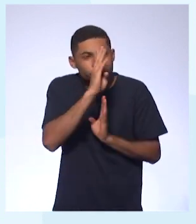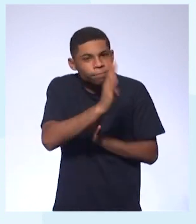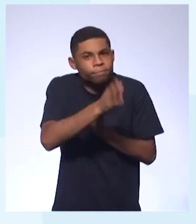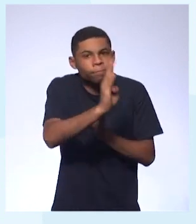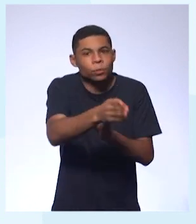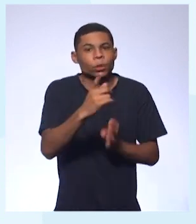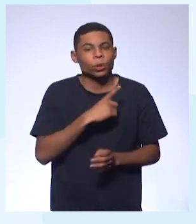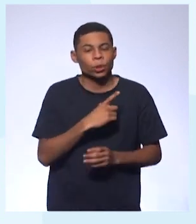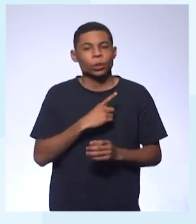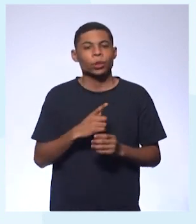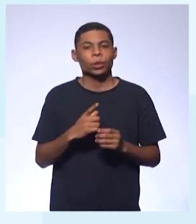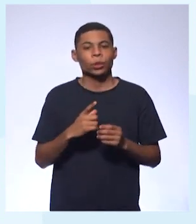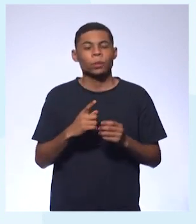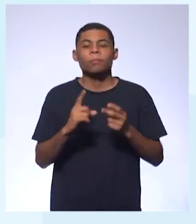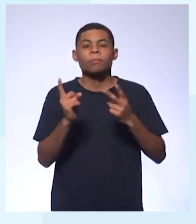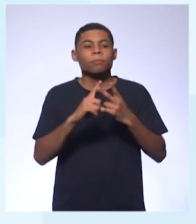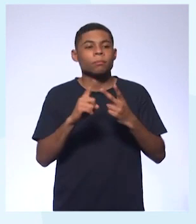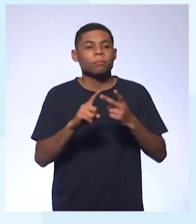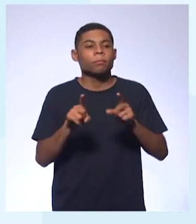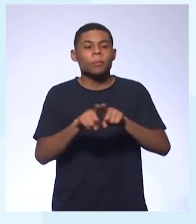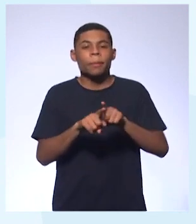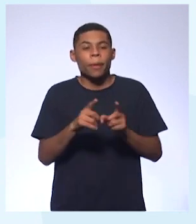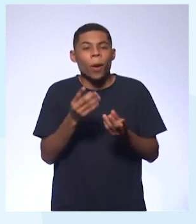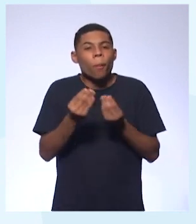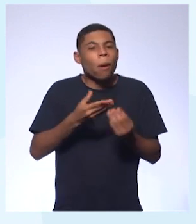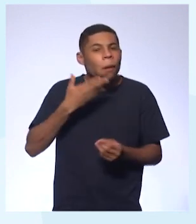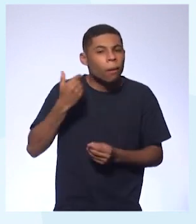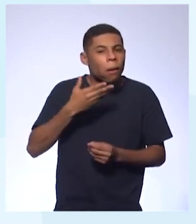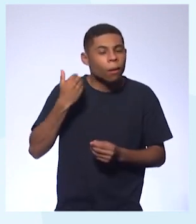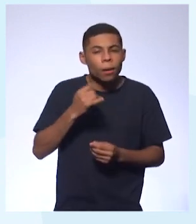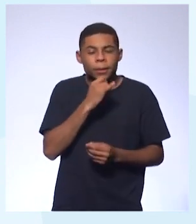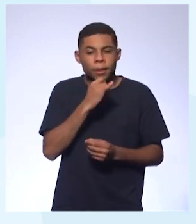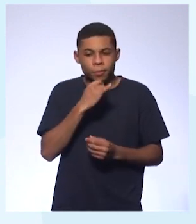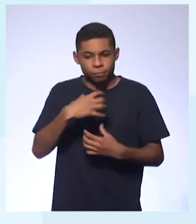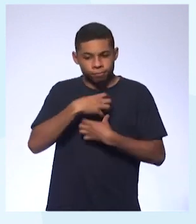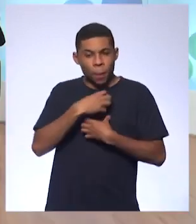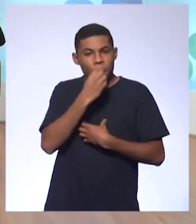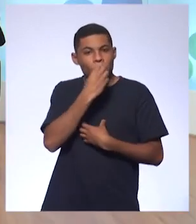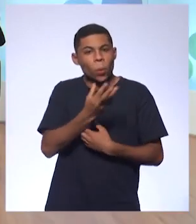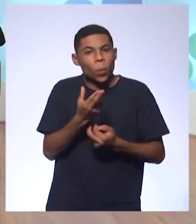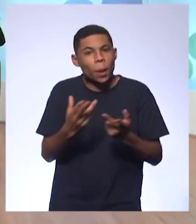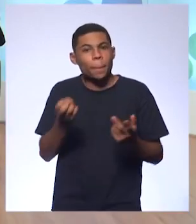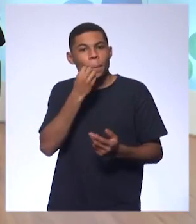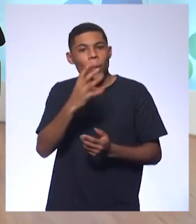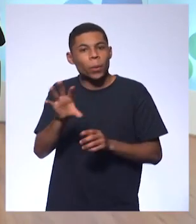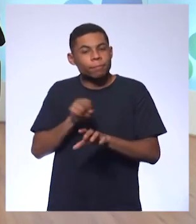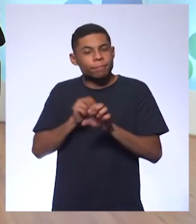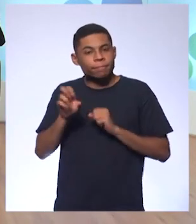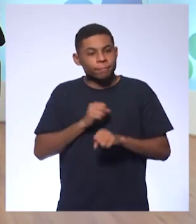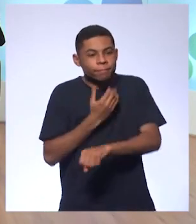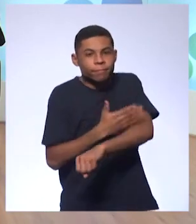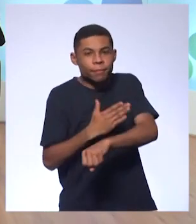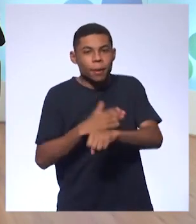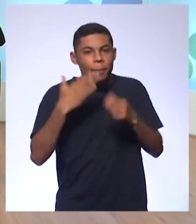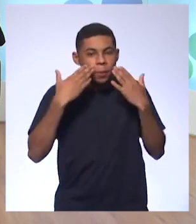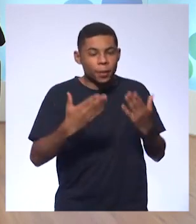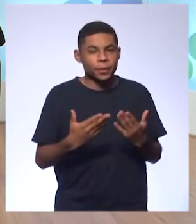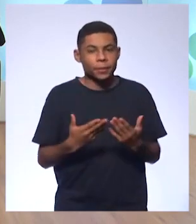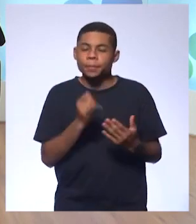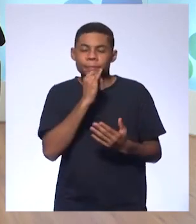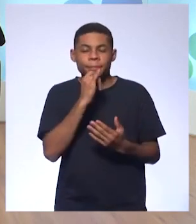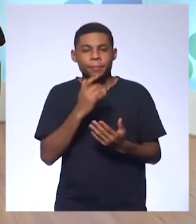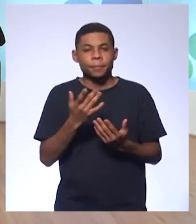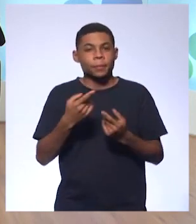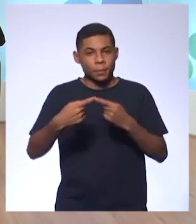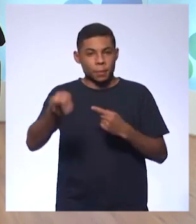como adquirir bons hábitos. E eu aproveito a deixa para a gente retomar alguns pontos, já que na semana